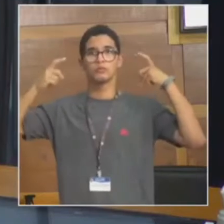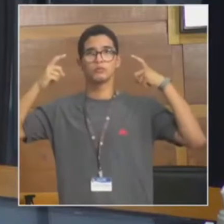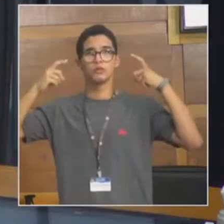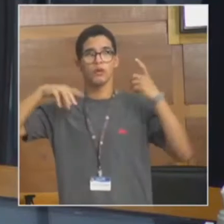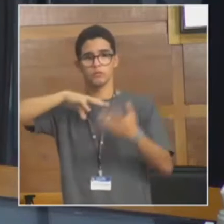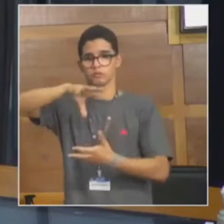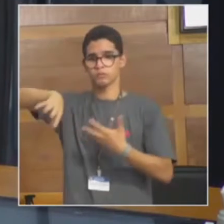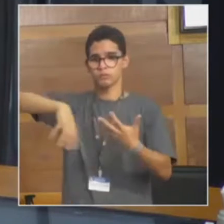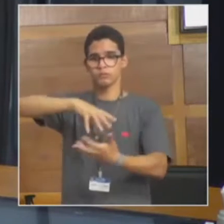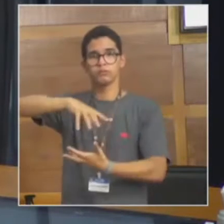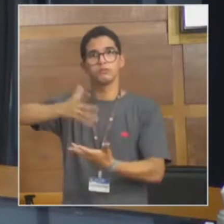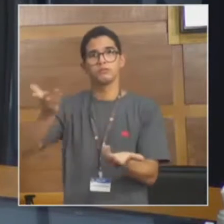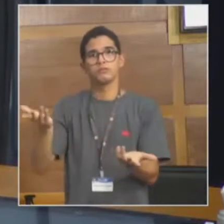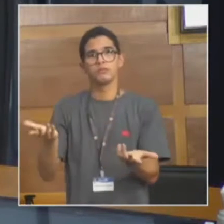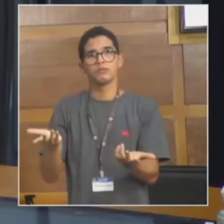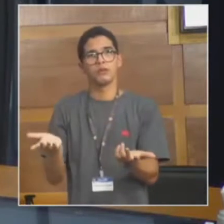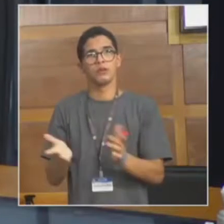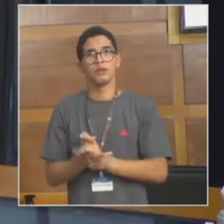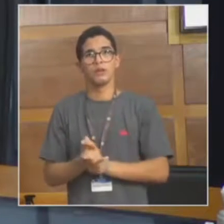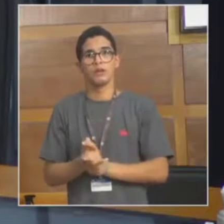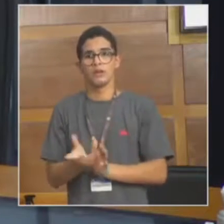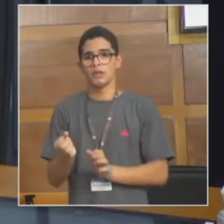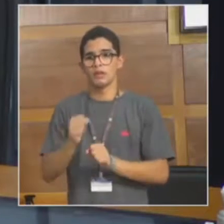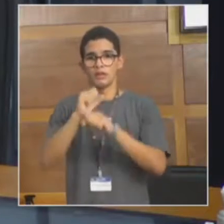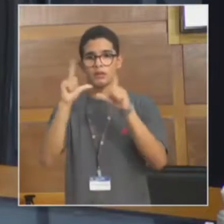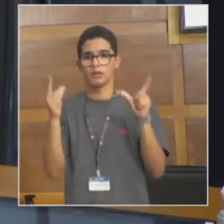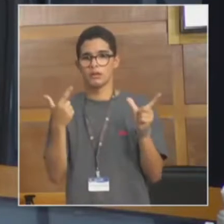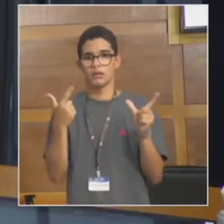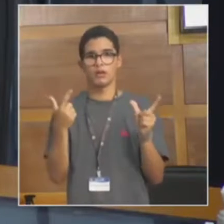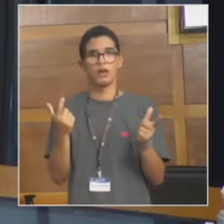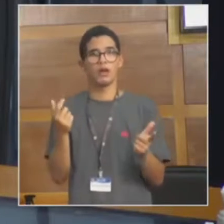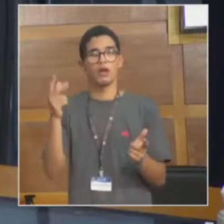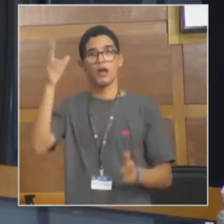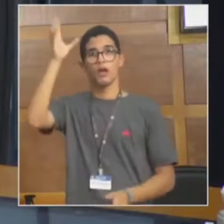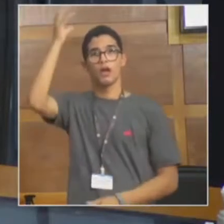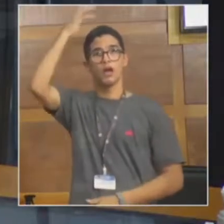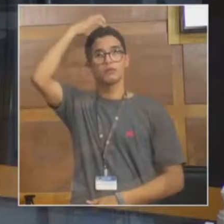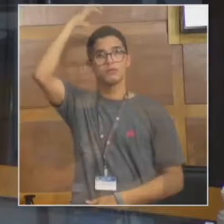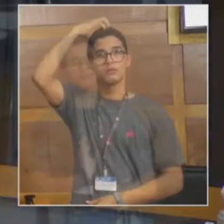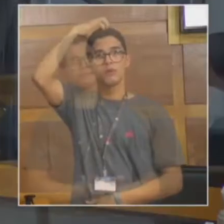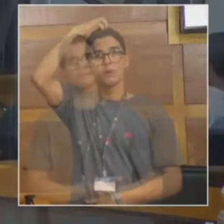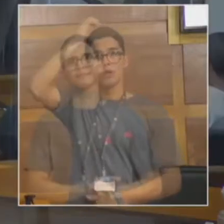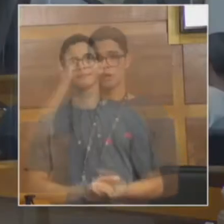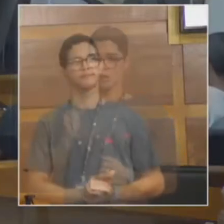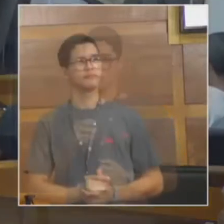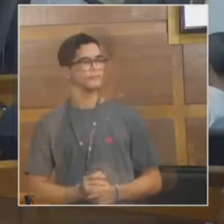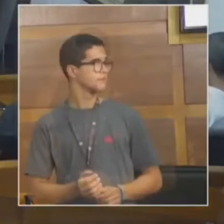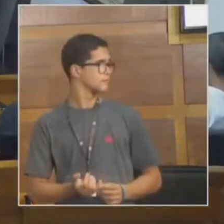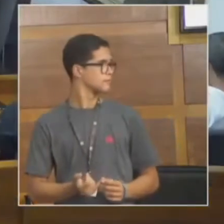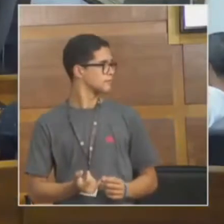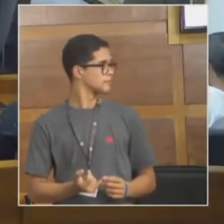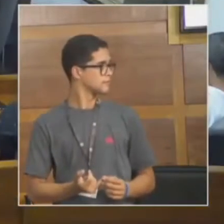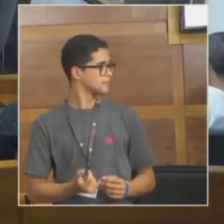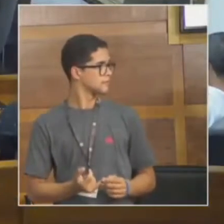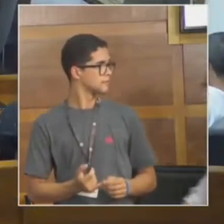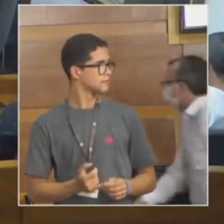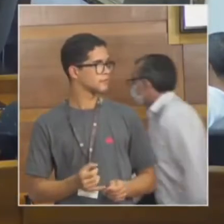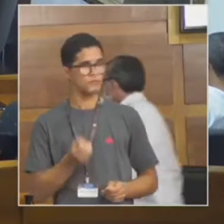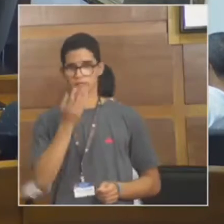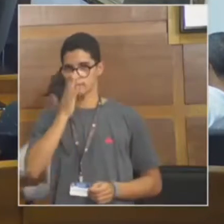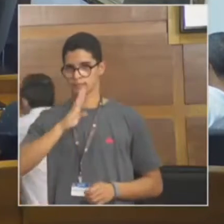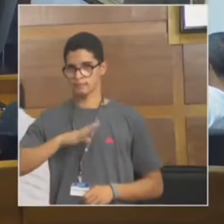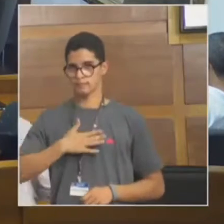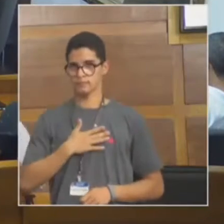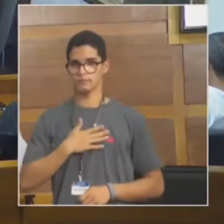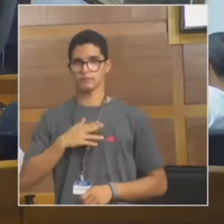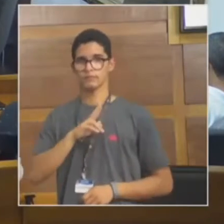hoje estão perdidos e claro que a culpa é única e exclusiva hoje do poder público e tem que cobrar Boa tarde a todos meu nome